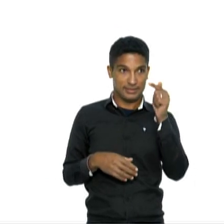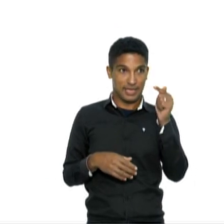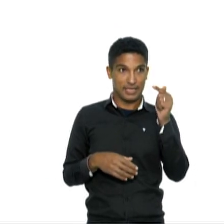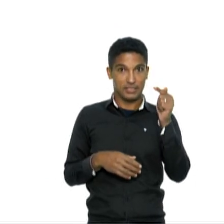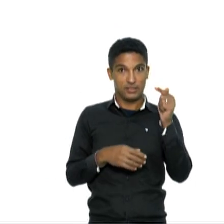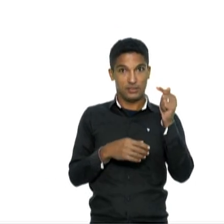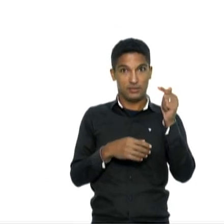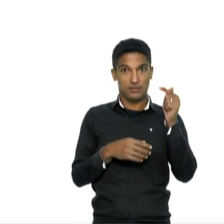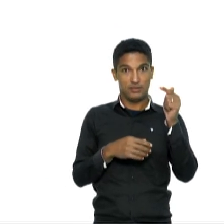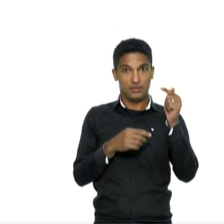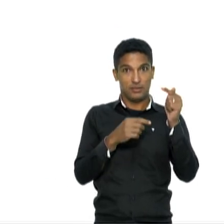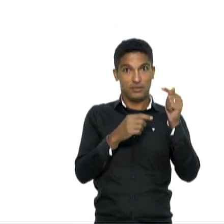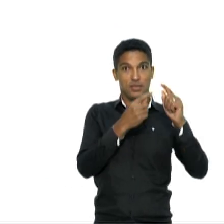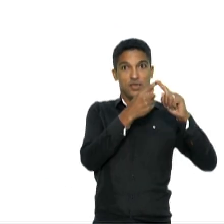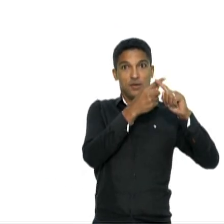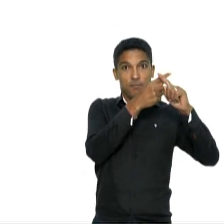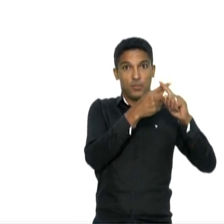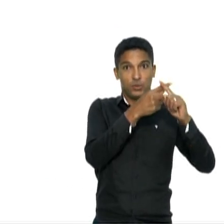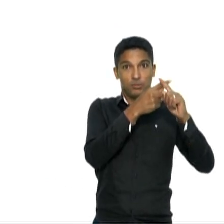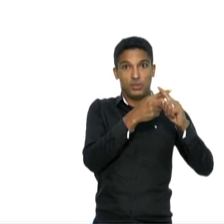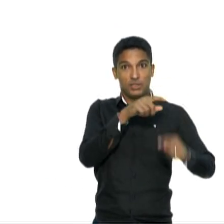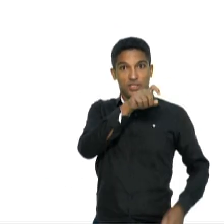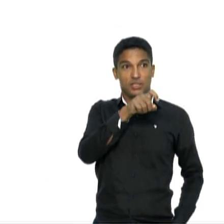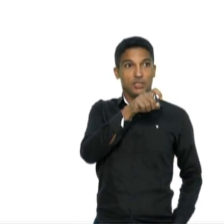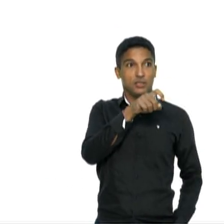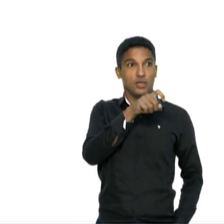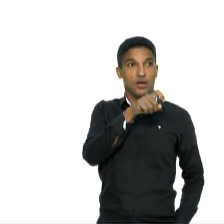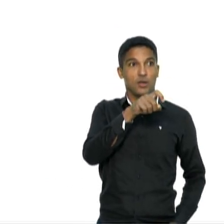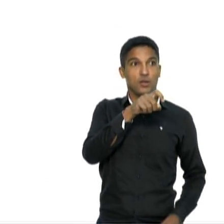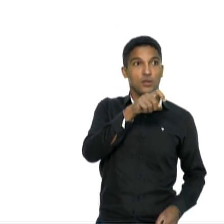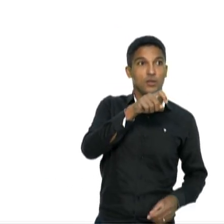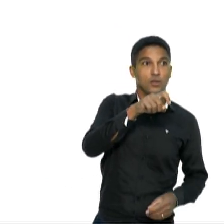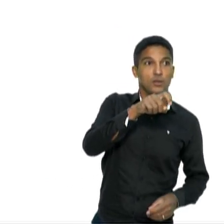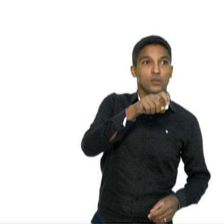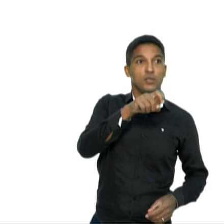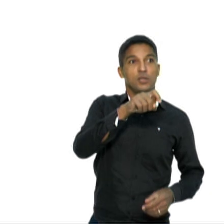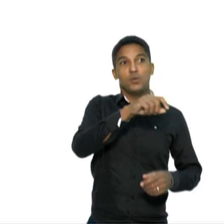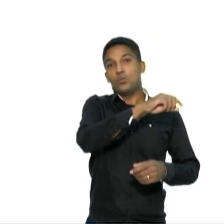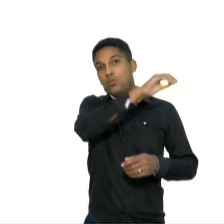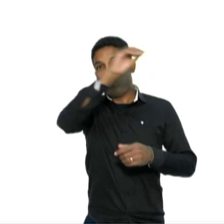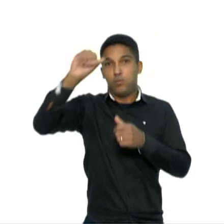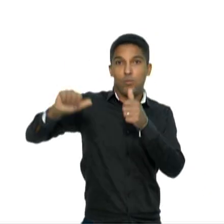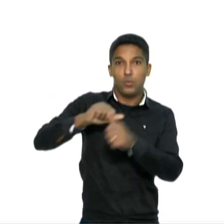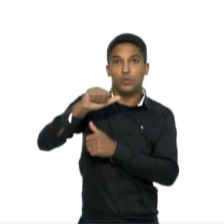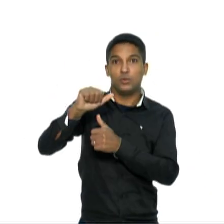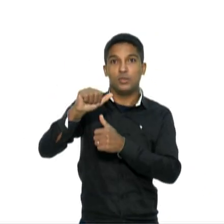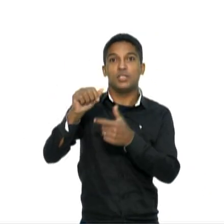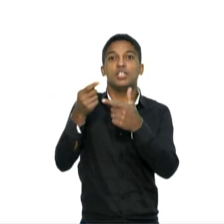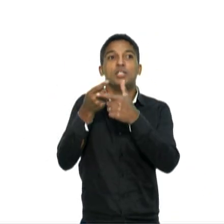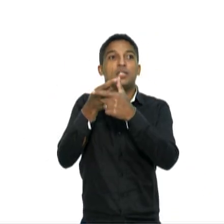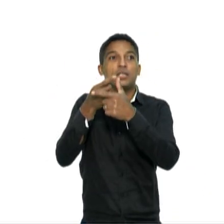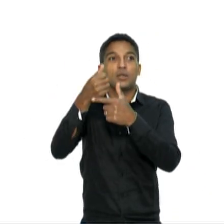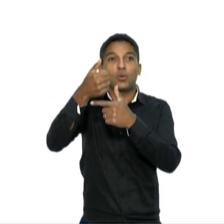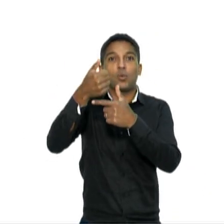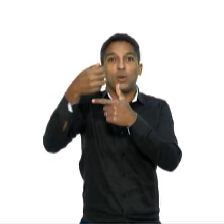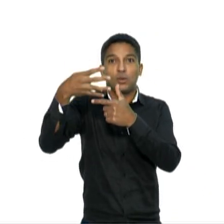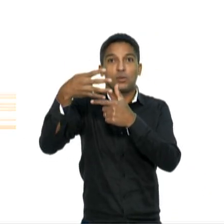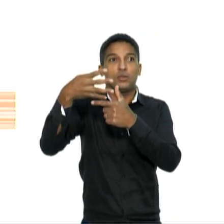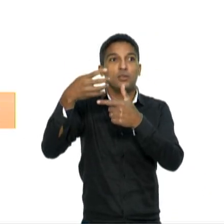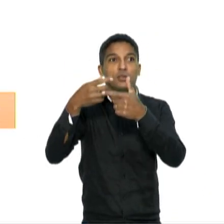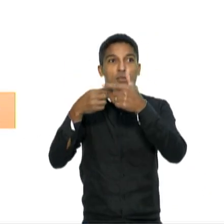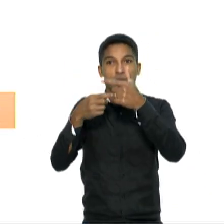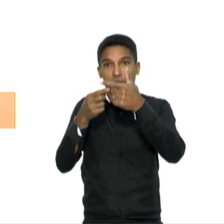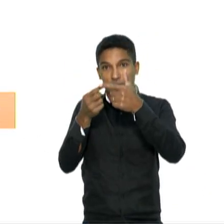o 14. Então, 7x igual a 14, fica x igual a 14 divididos por 7. E 14 divididos por 7